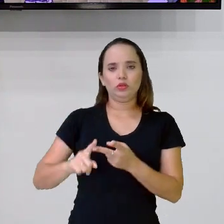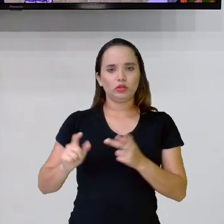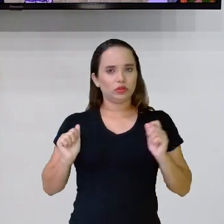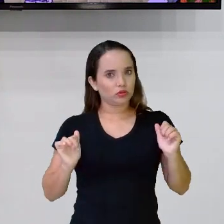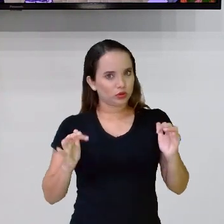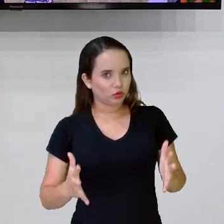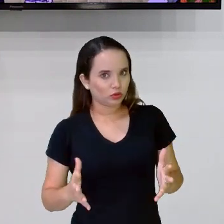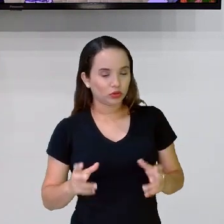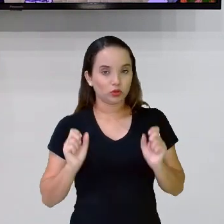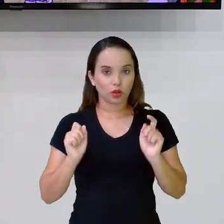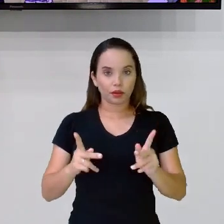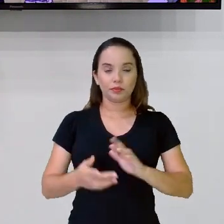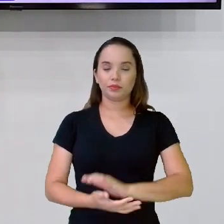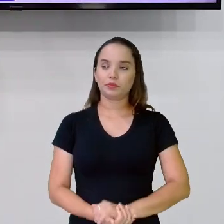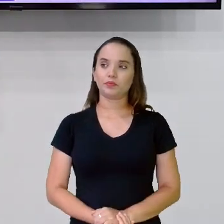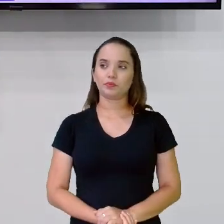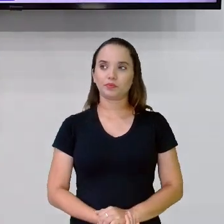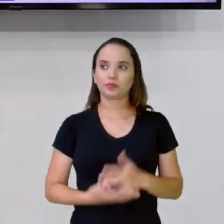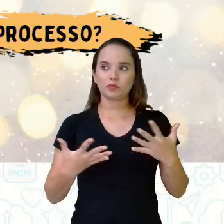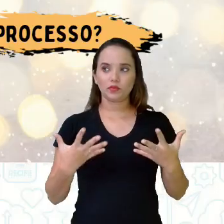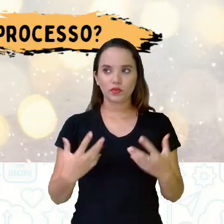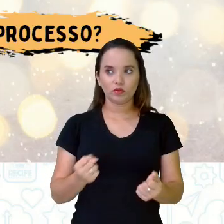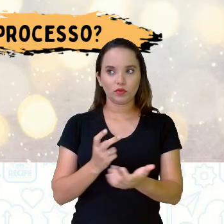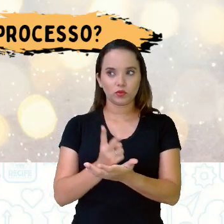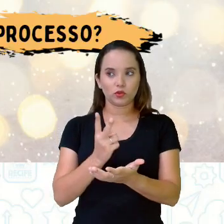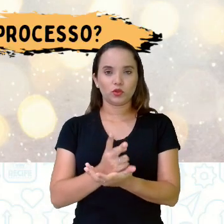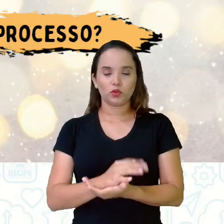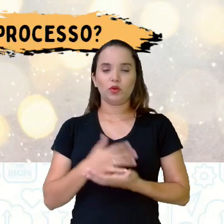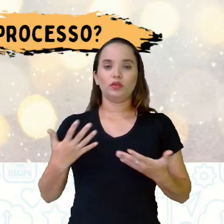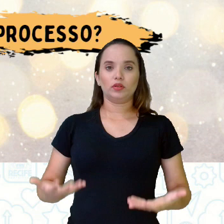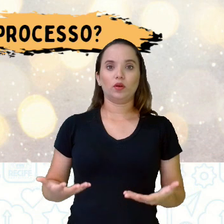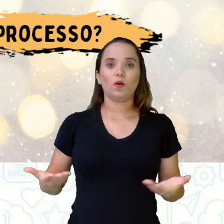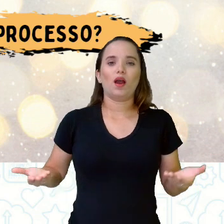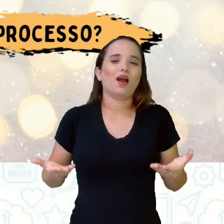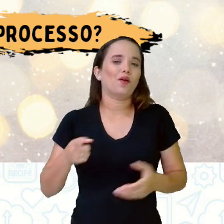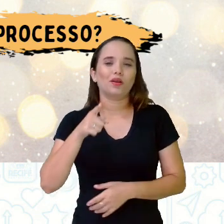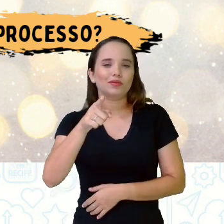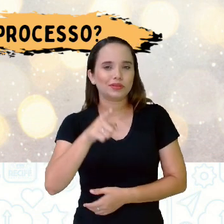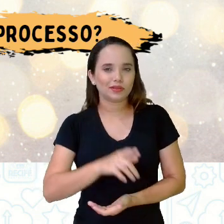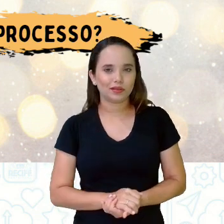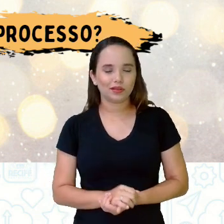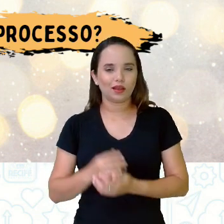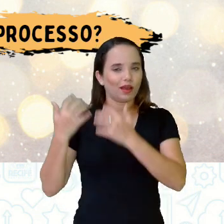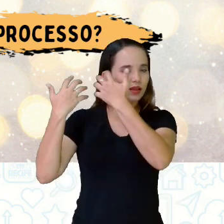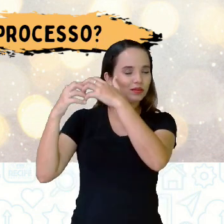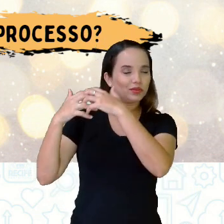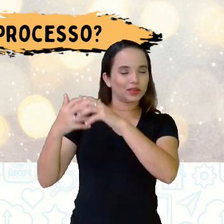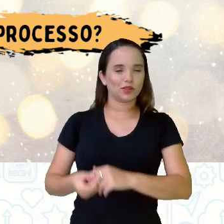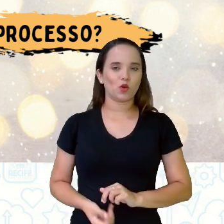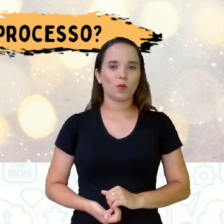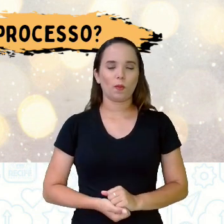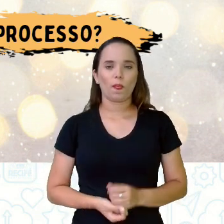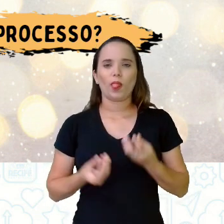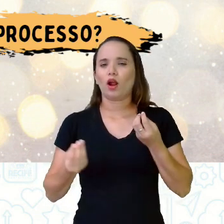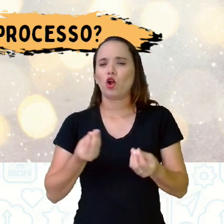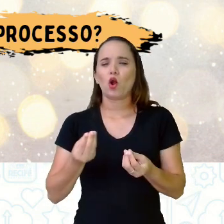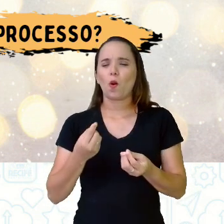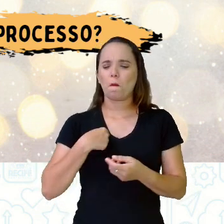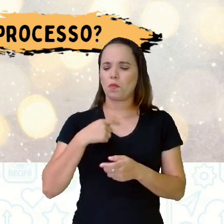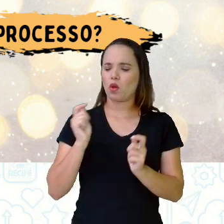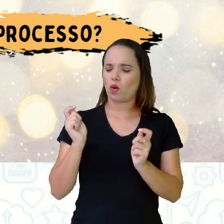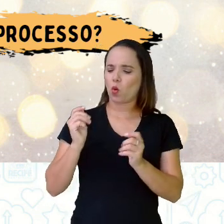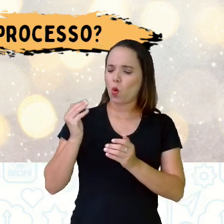hábitos, ok? Então, vamos embora aqui, né? Agora é com você aí essa reflexão. O que eu posso fazer